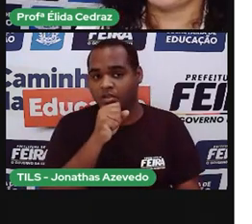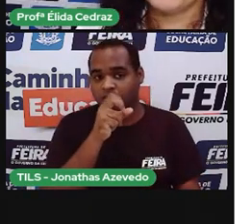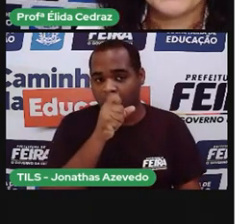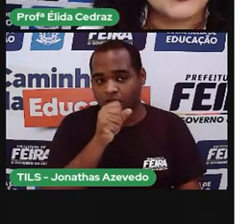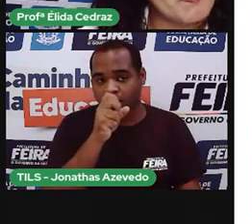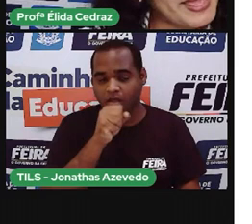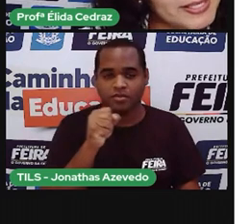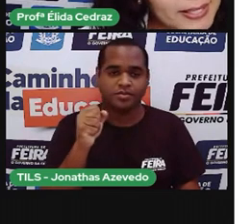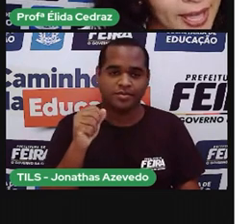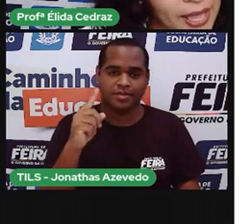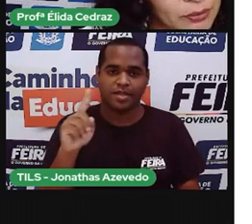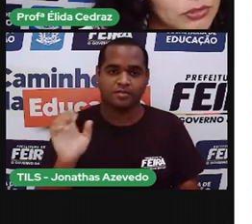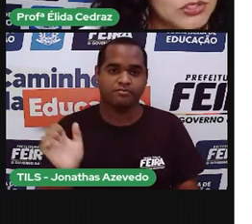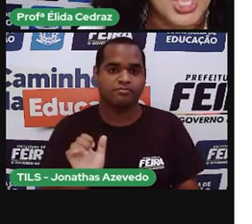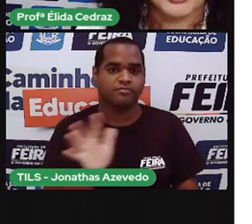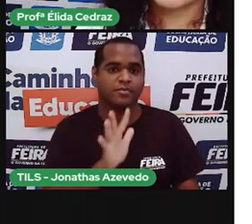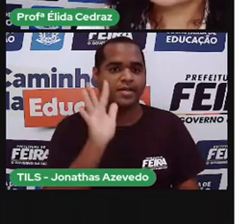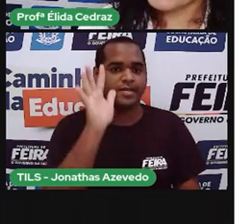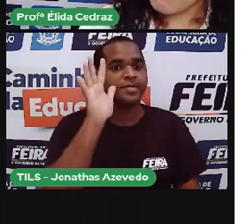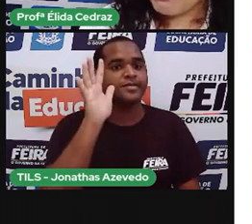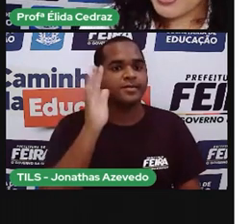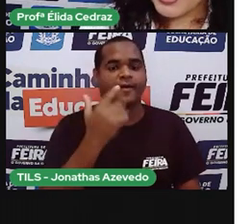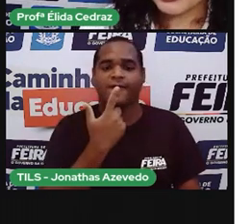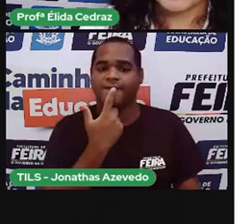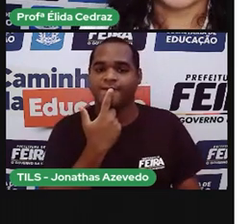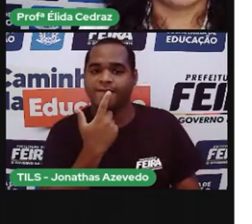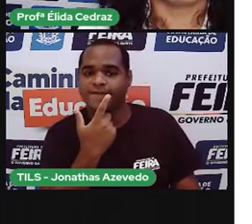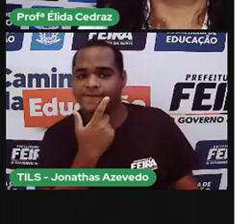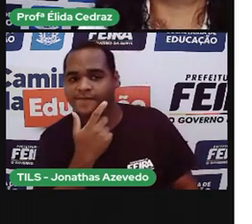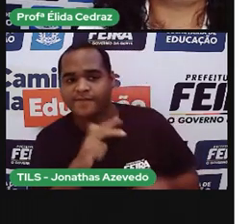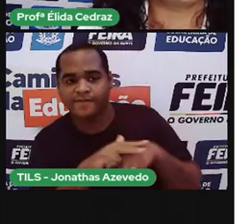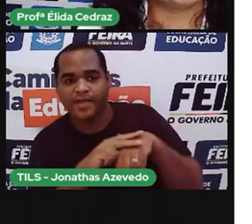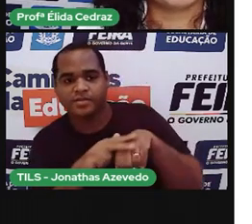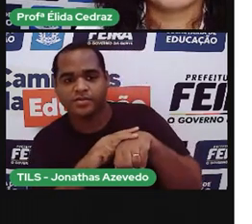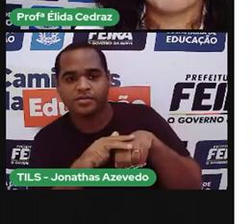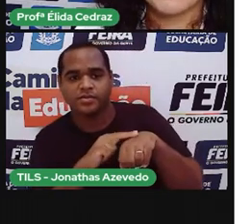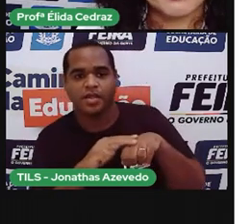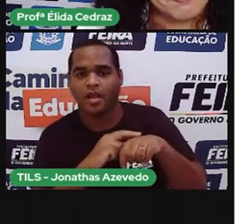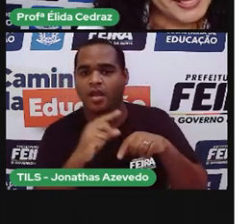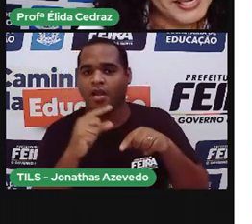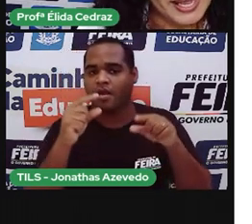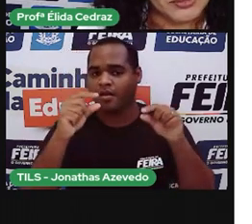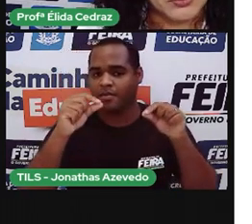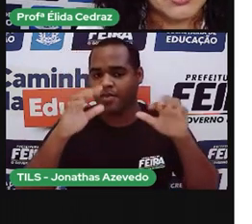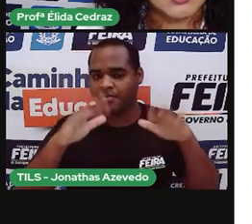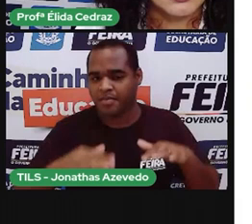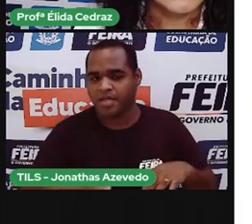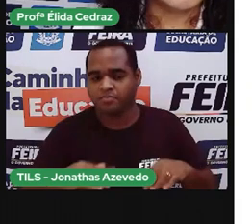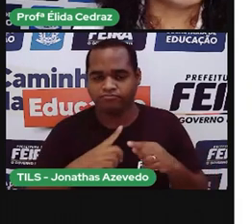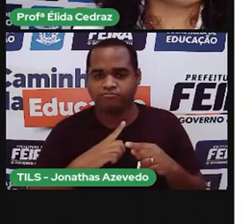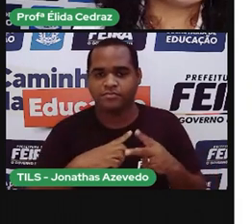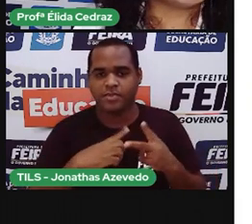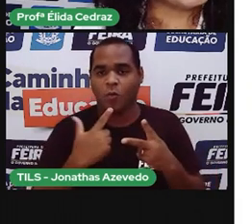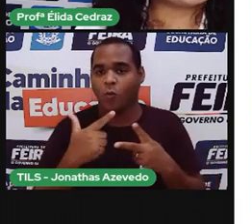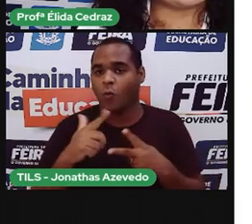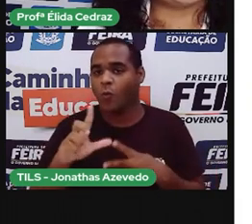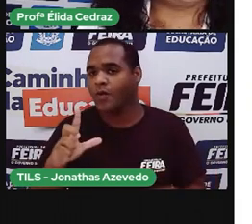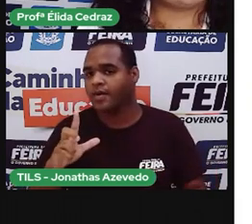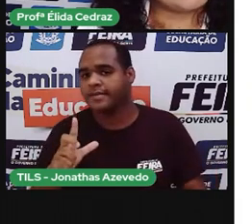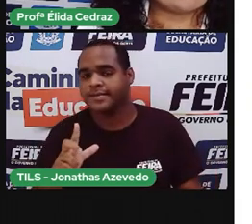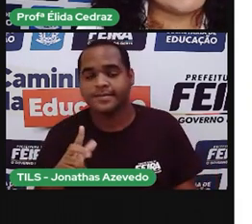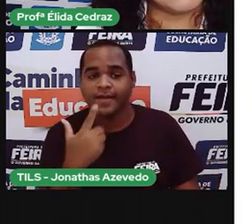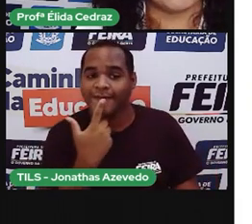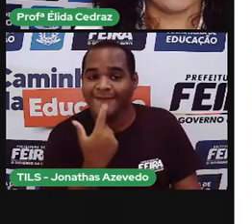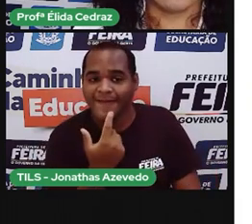os produtos mais caros, de verde os produtos mais baratos e vamos pintar